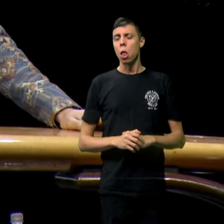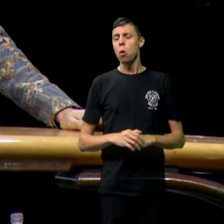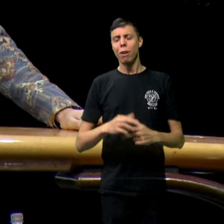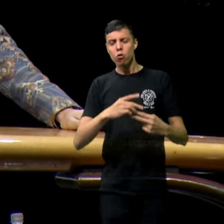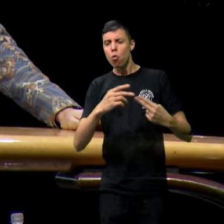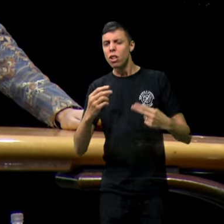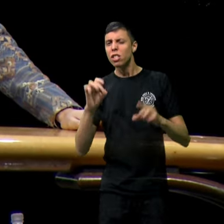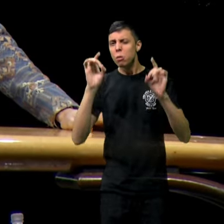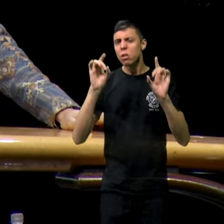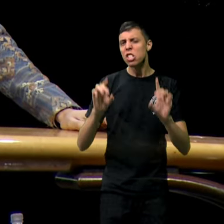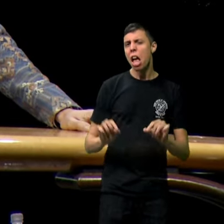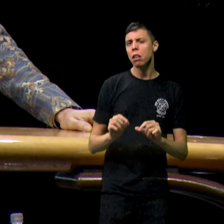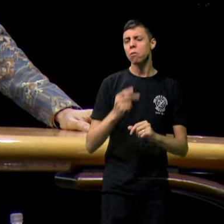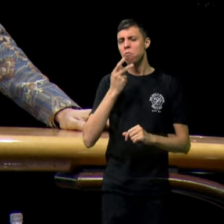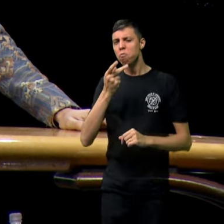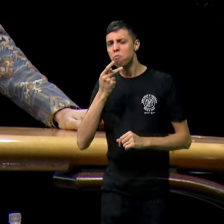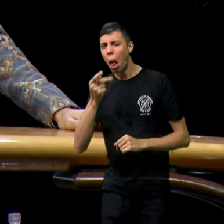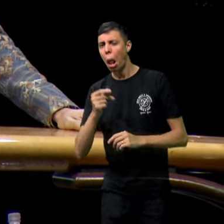especial.